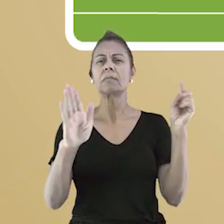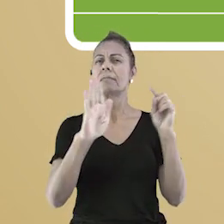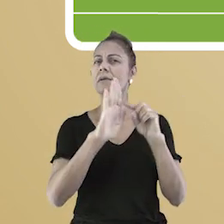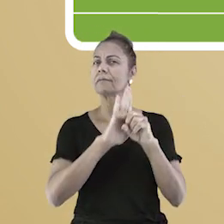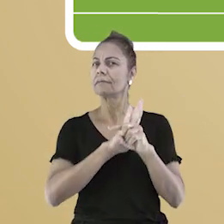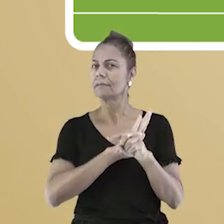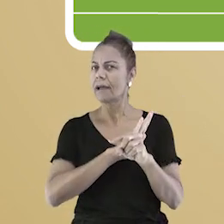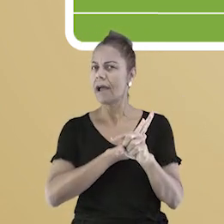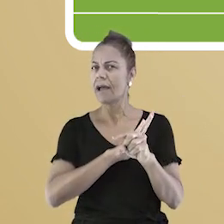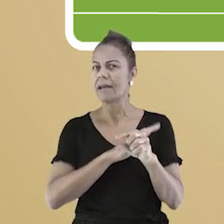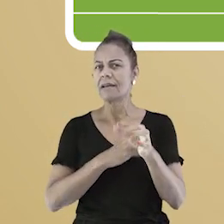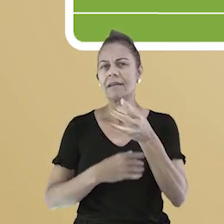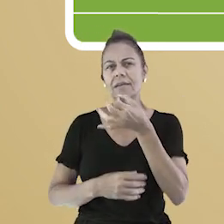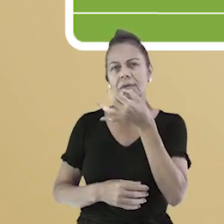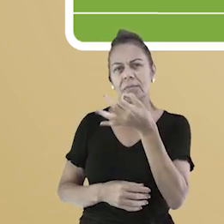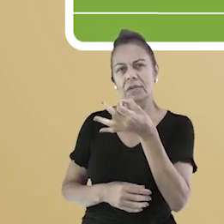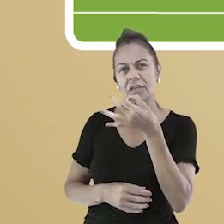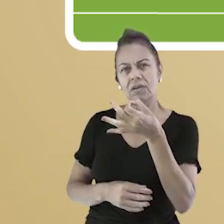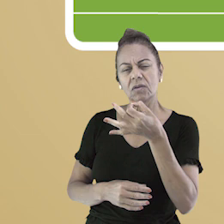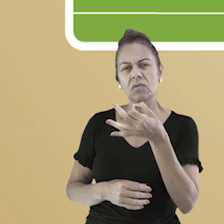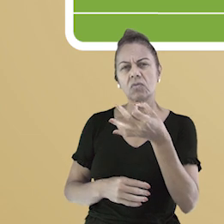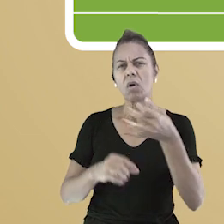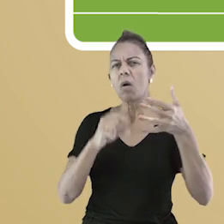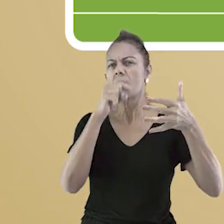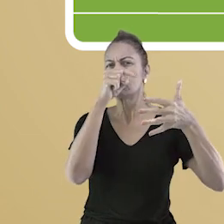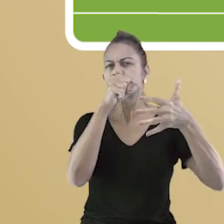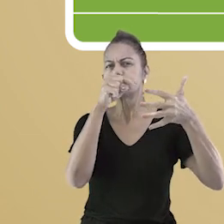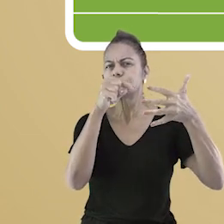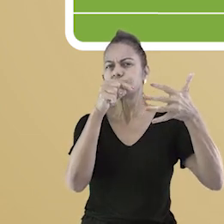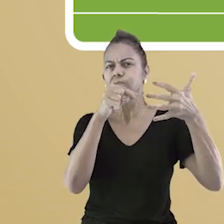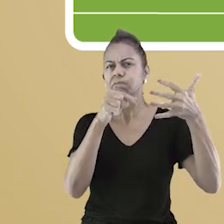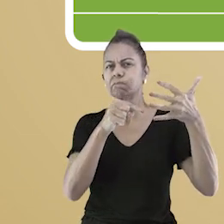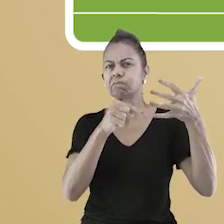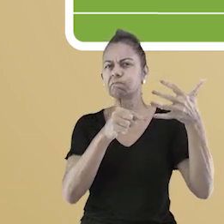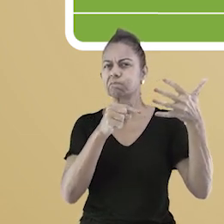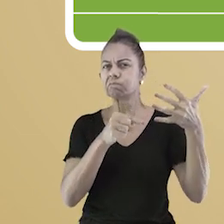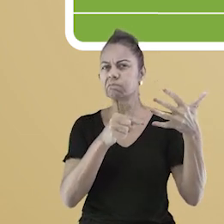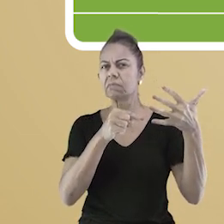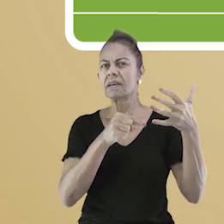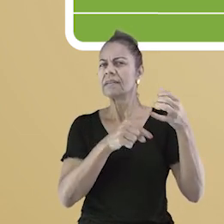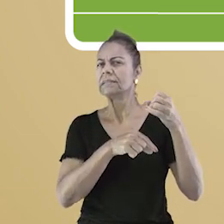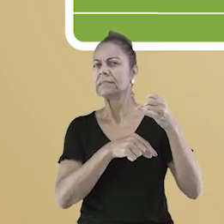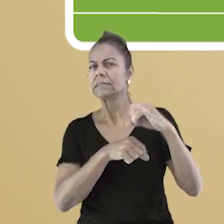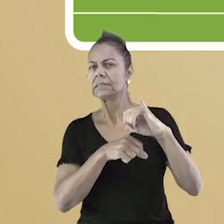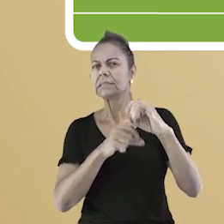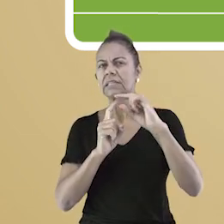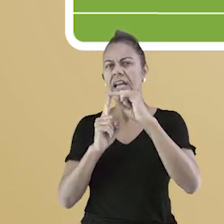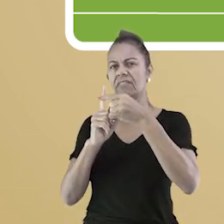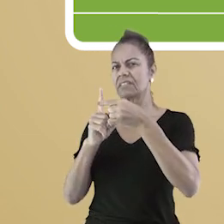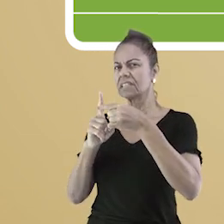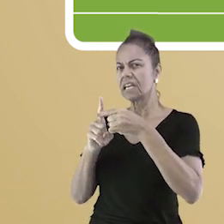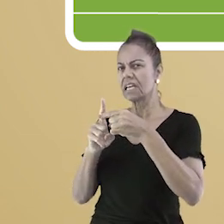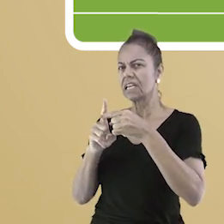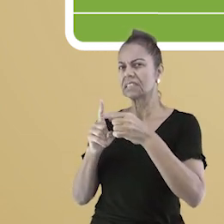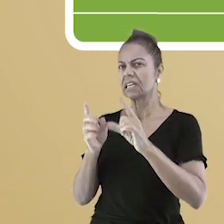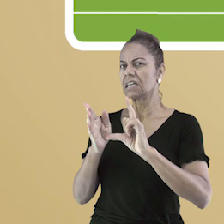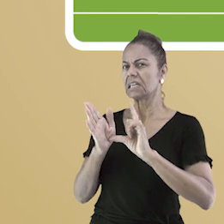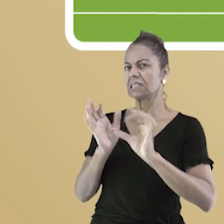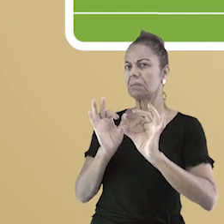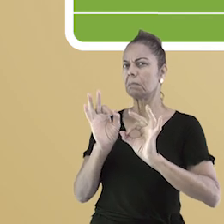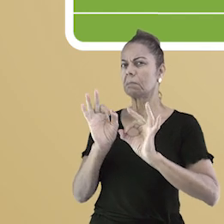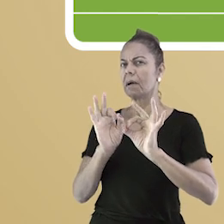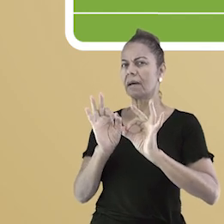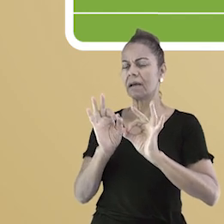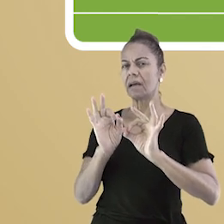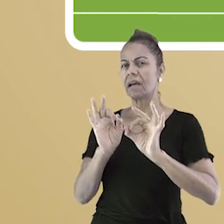contribuindo. E a pergunta que eu trago para a aula de hoje é essa aqui. Na opinião de vocês, quais fatores resultam em uma gravidez não planejada